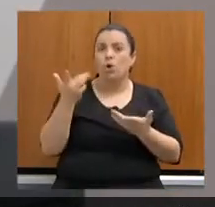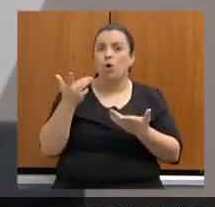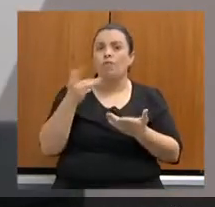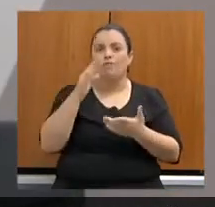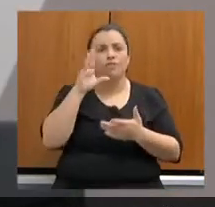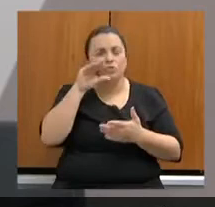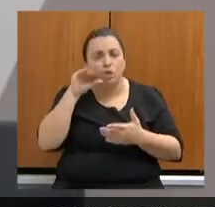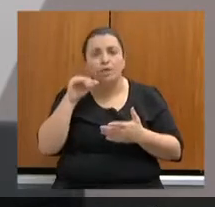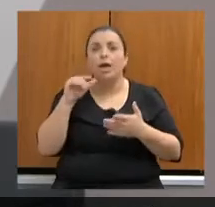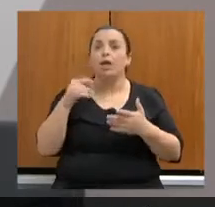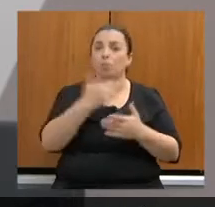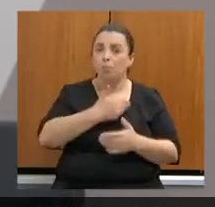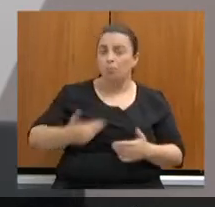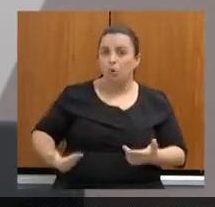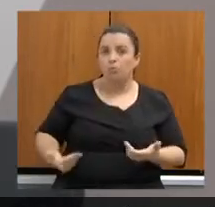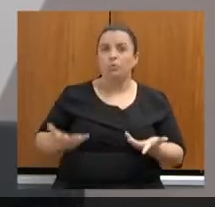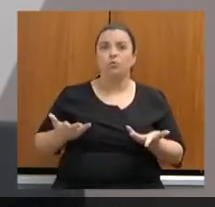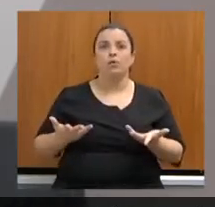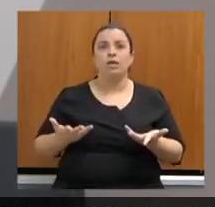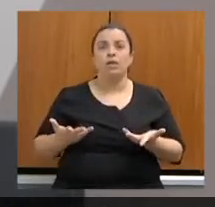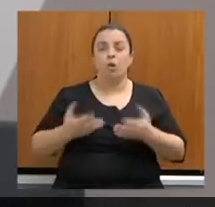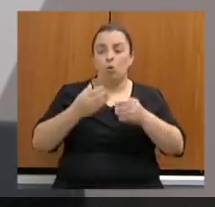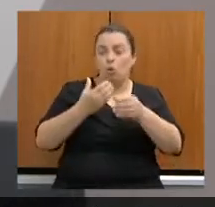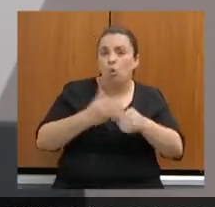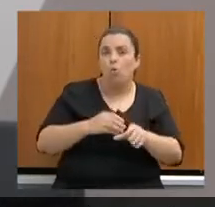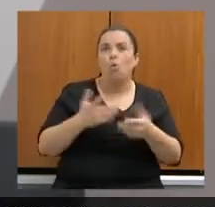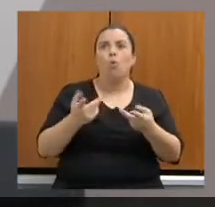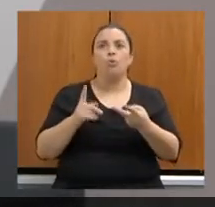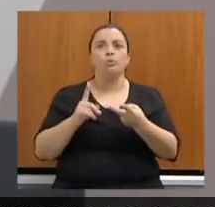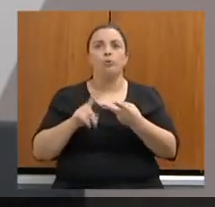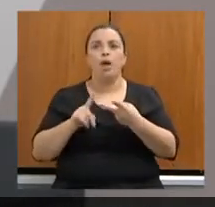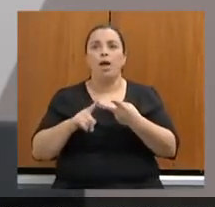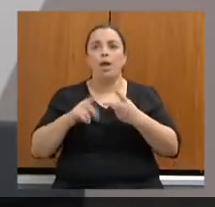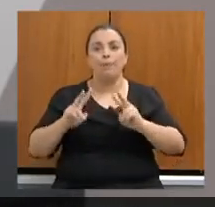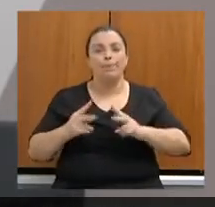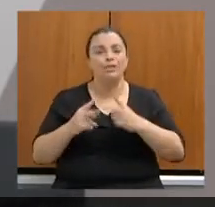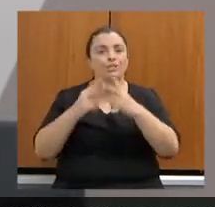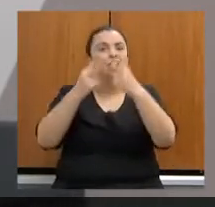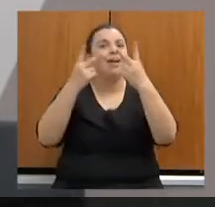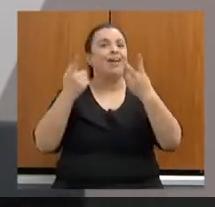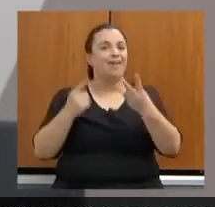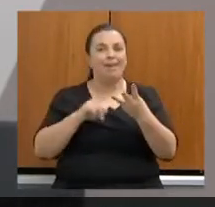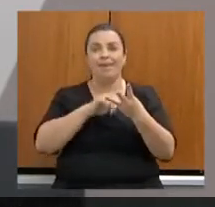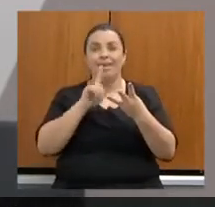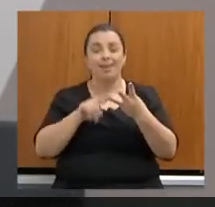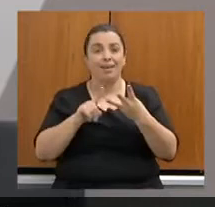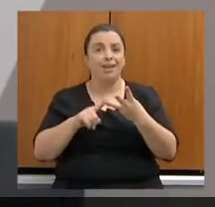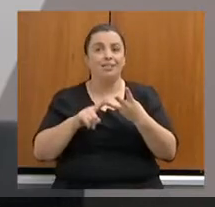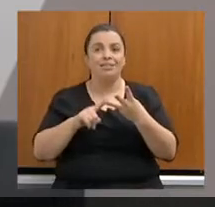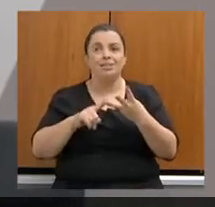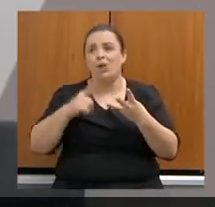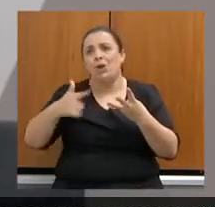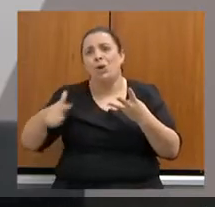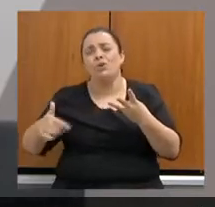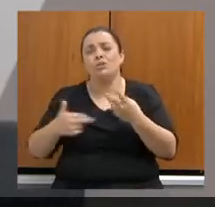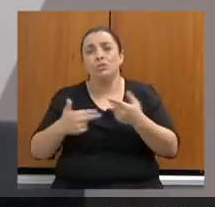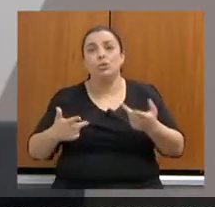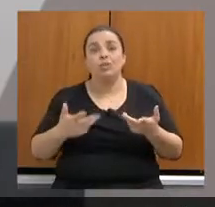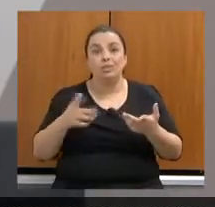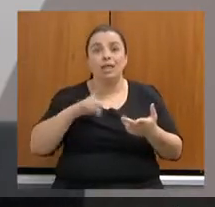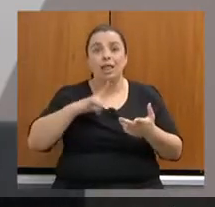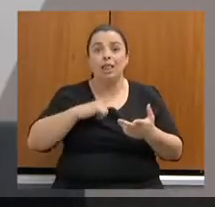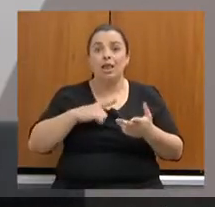política de carreira são essenciais para que nós tenhamos um quadro de pessoal que dê conta dos Desafios